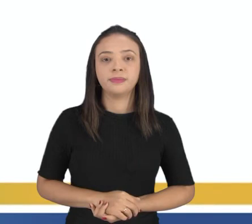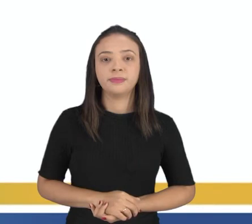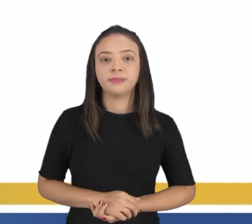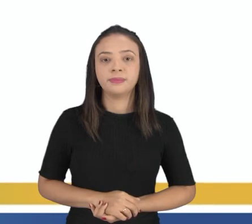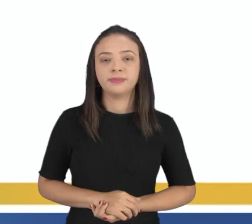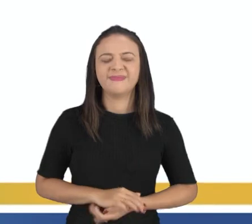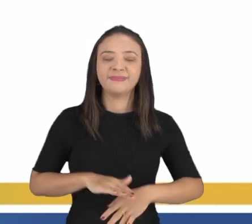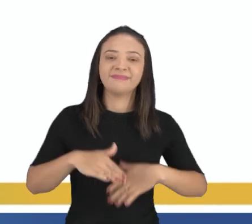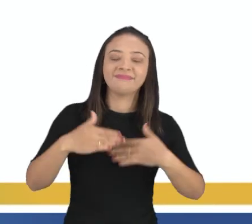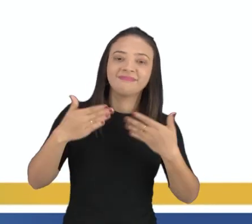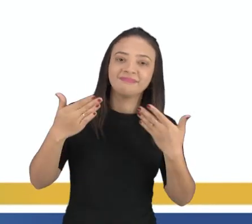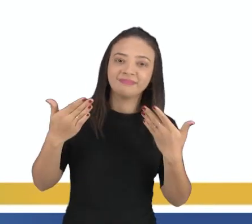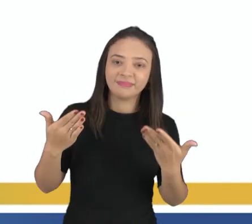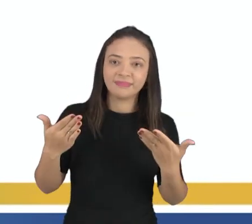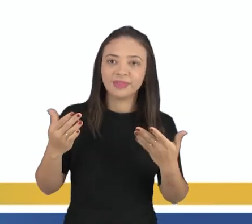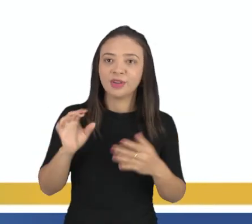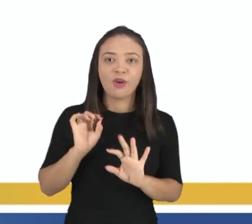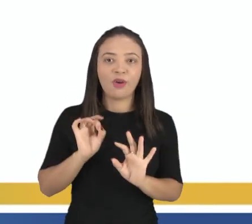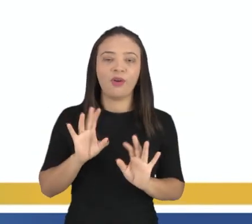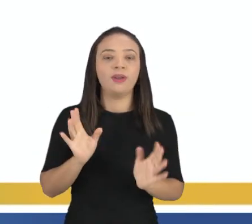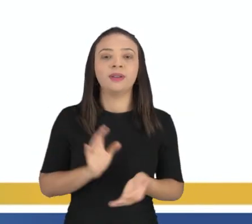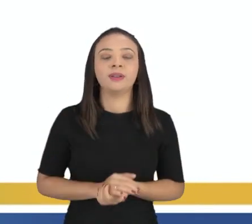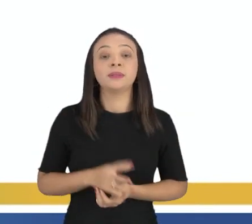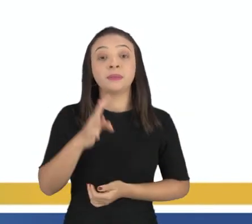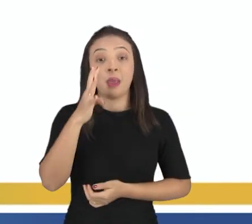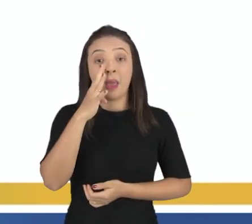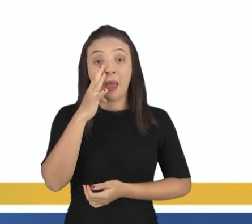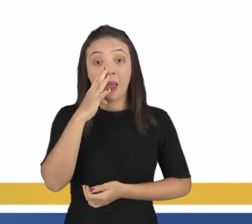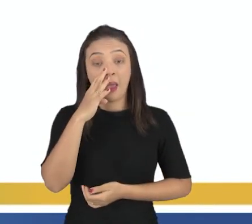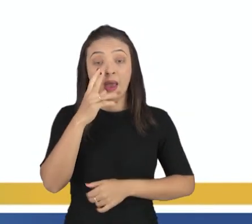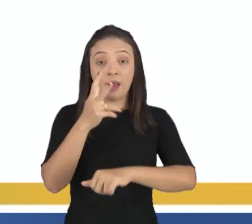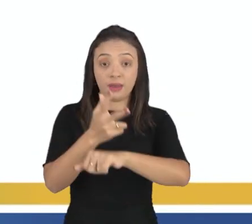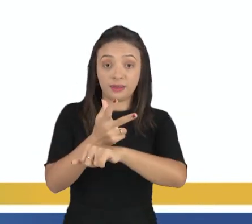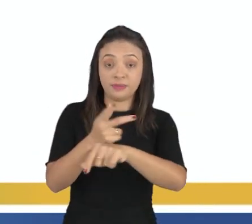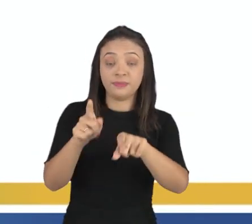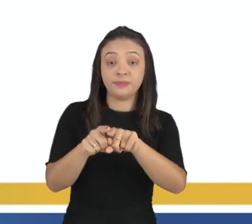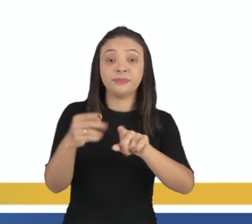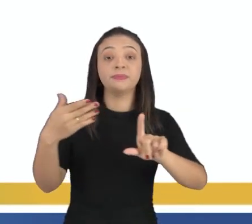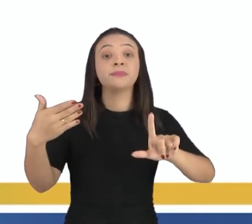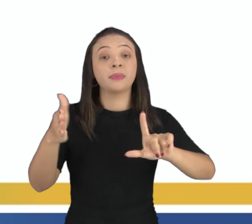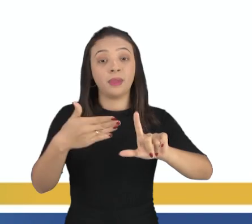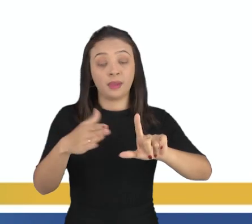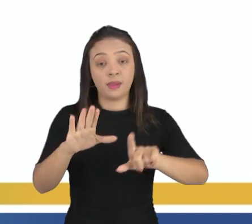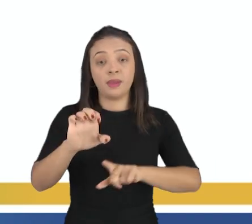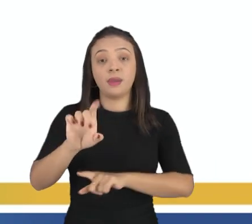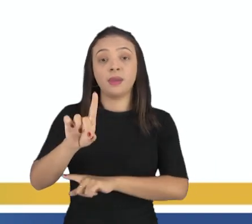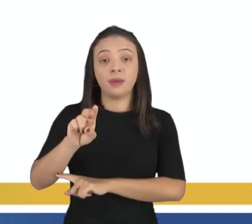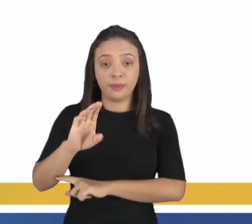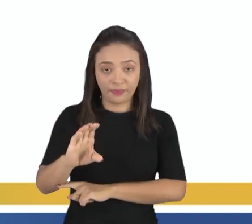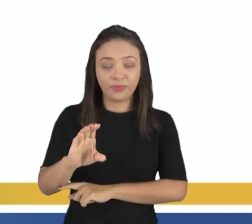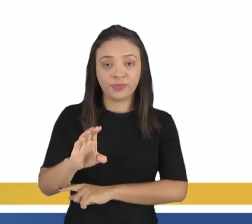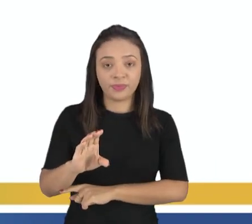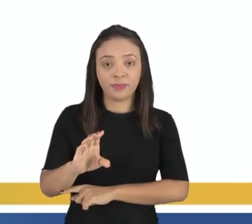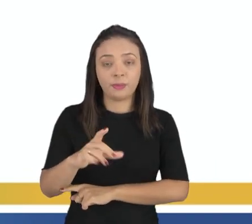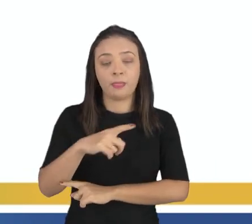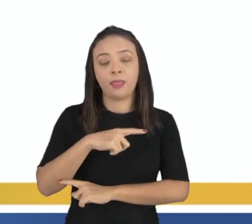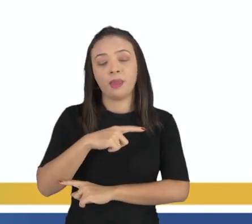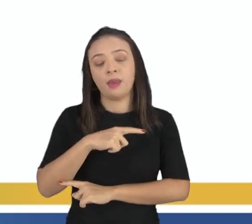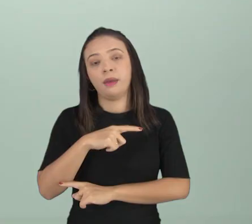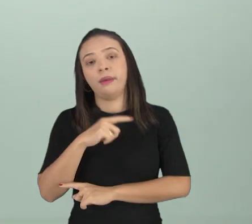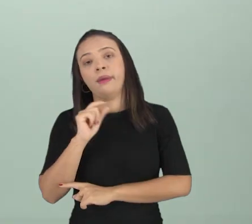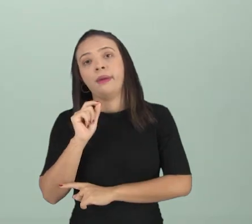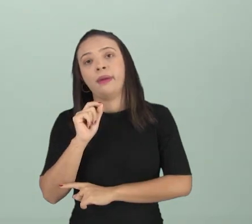redação. No mais, pessoal, é só isso. Assistam nossos vídeos, acessem a plataforma Eduque para mais